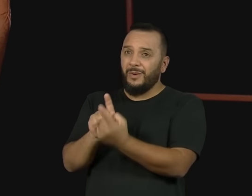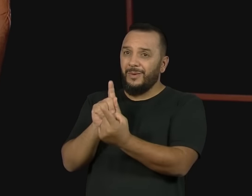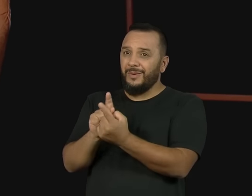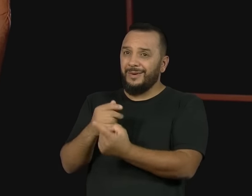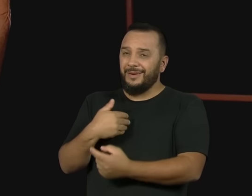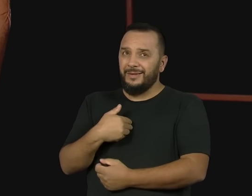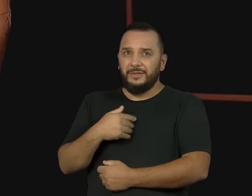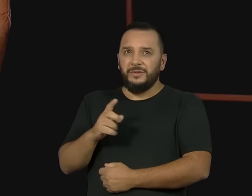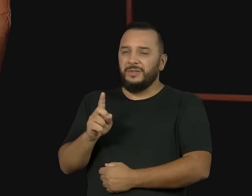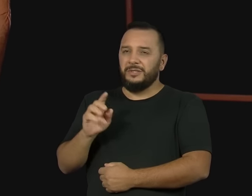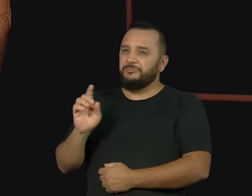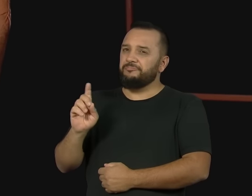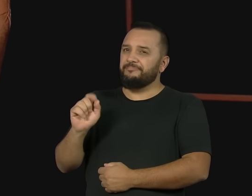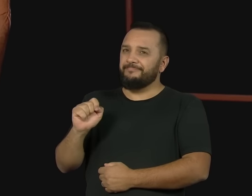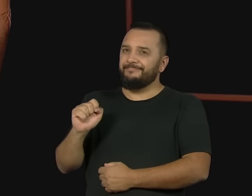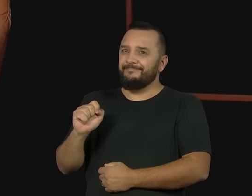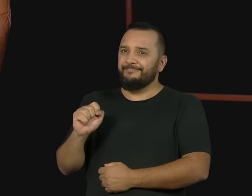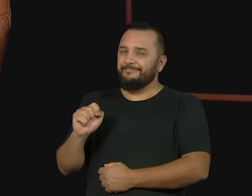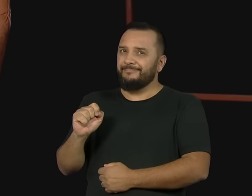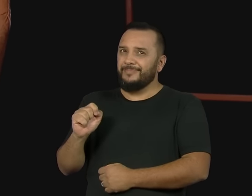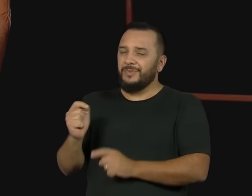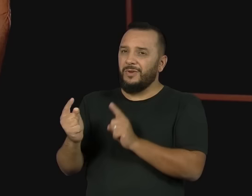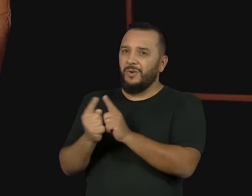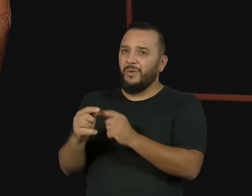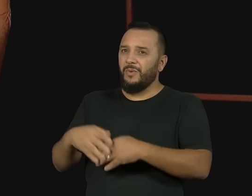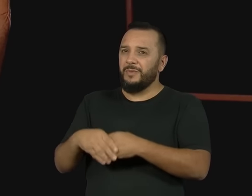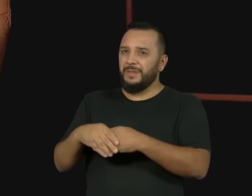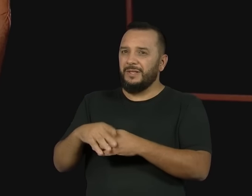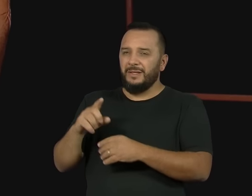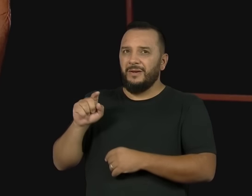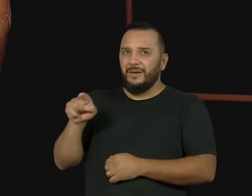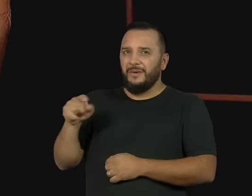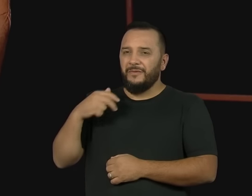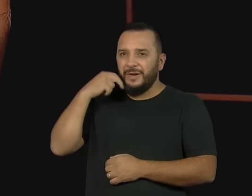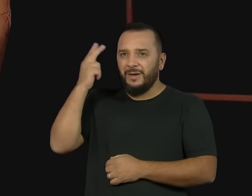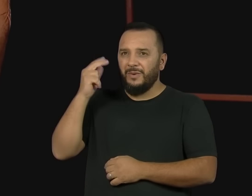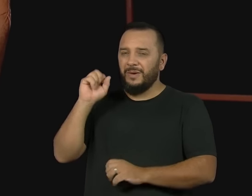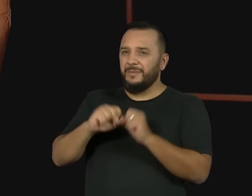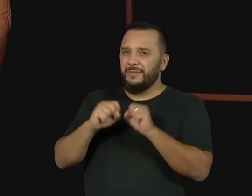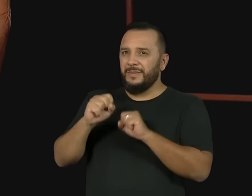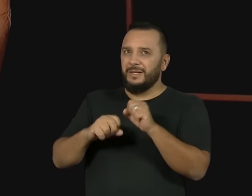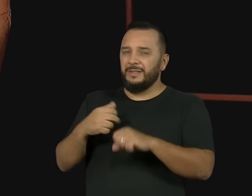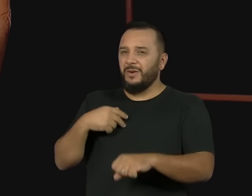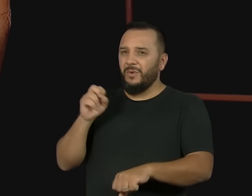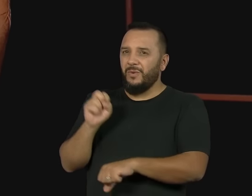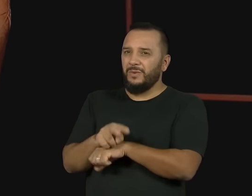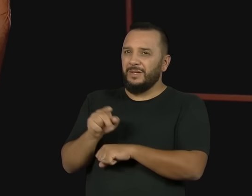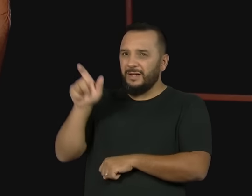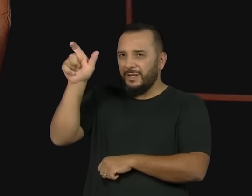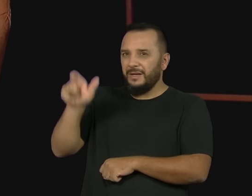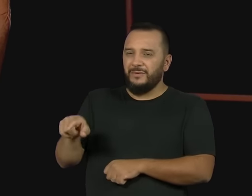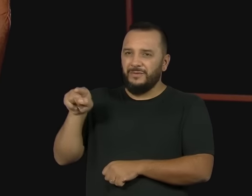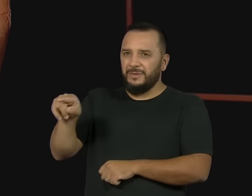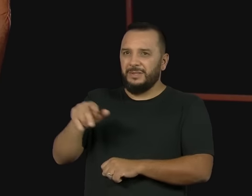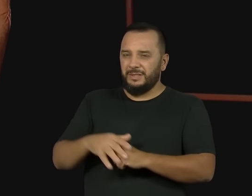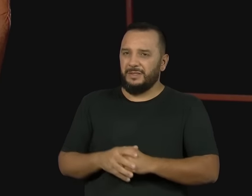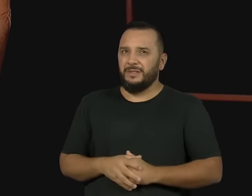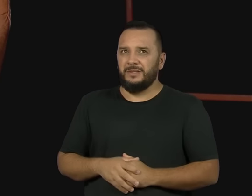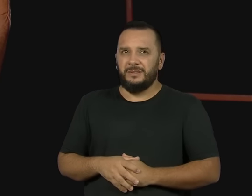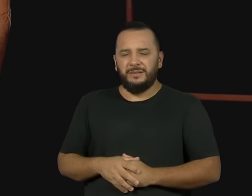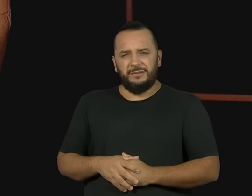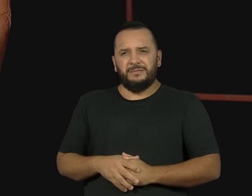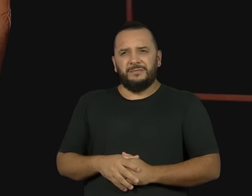Eles viraram para mim e falaram, a gente acha uma vergonha essa empresa contratar uma pessoa como você. Eu